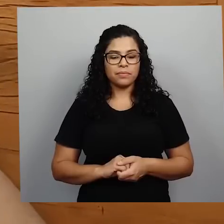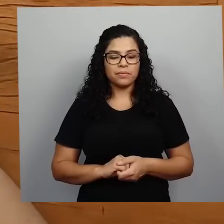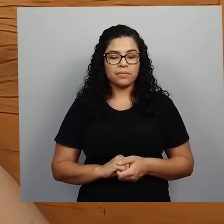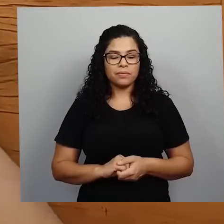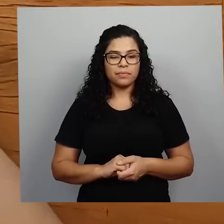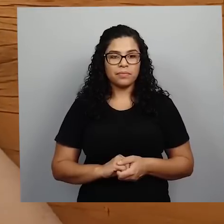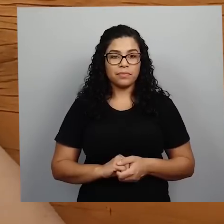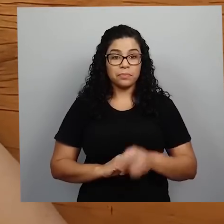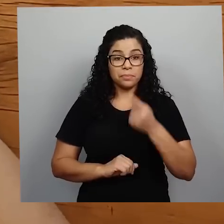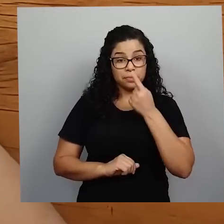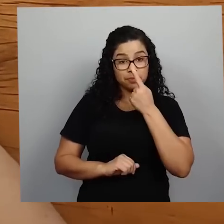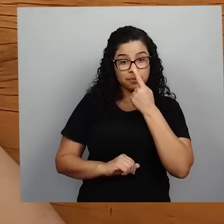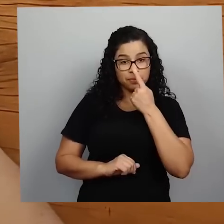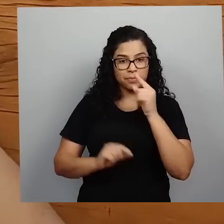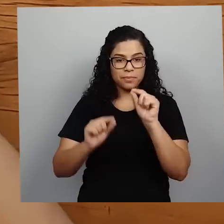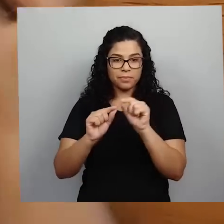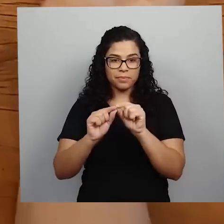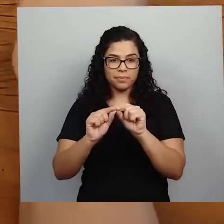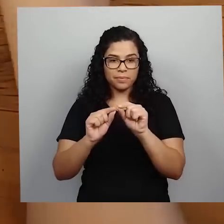E o narizinho dele.